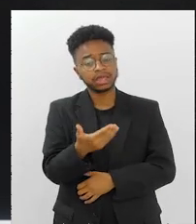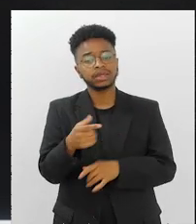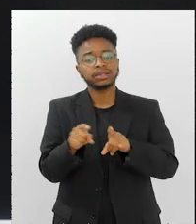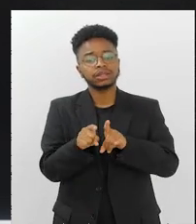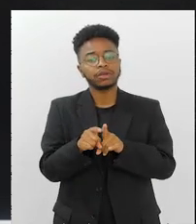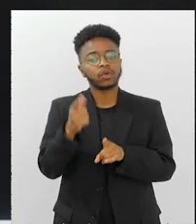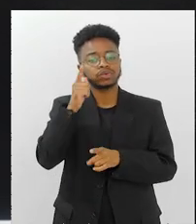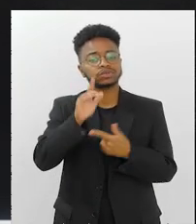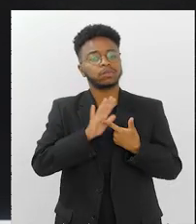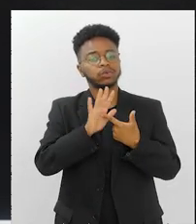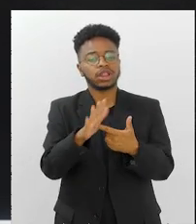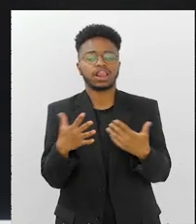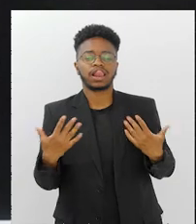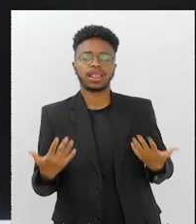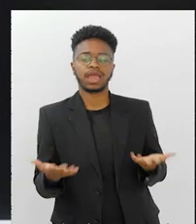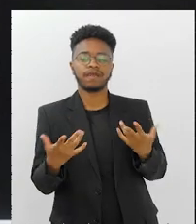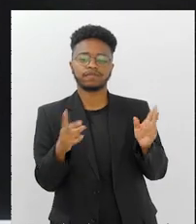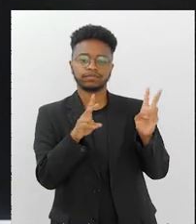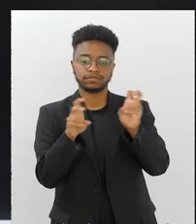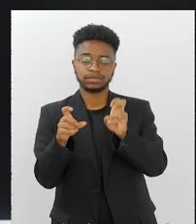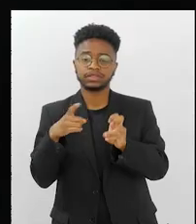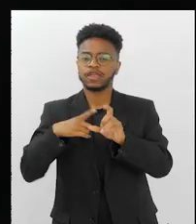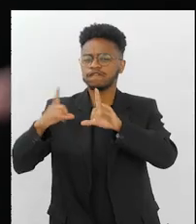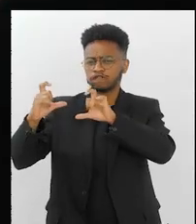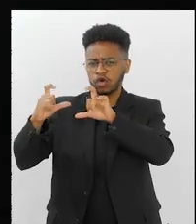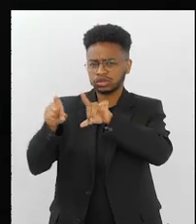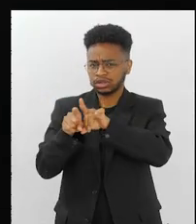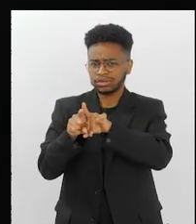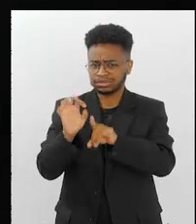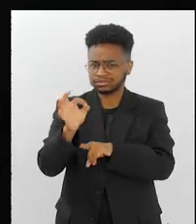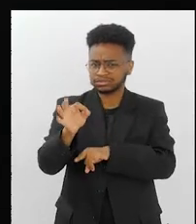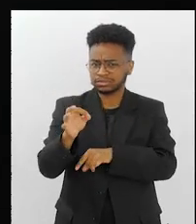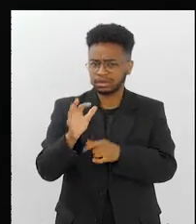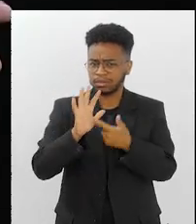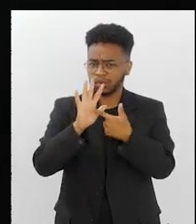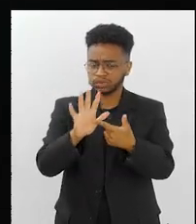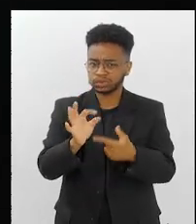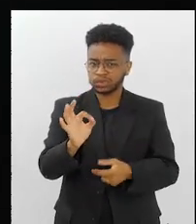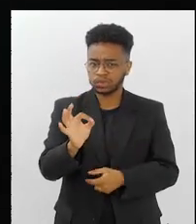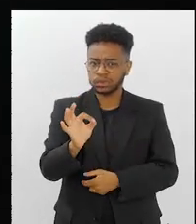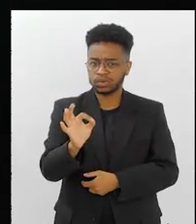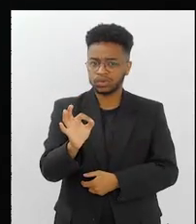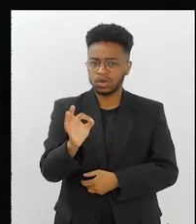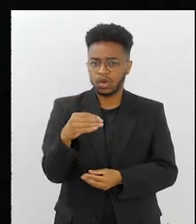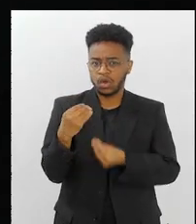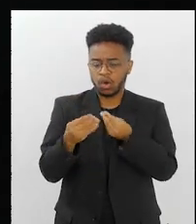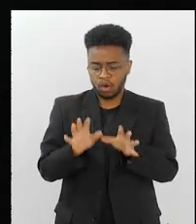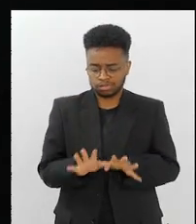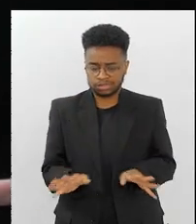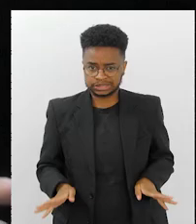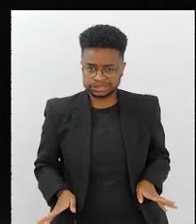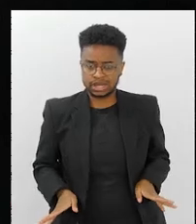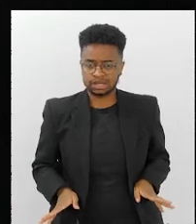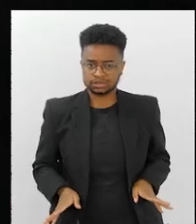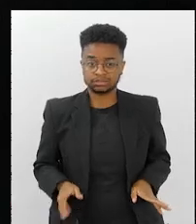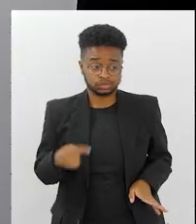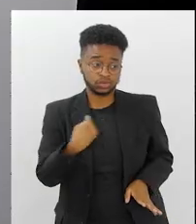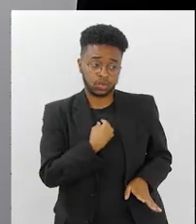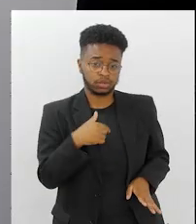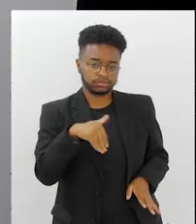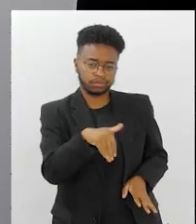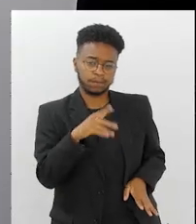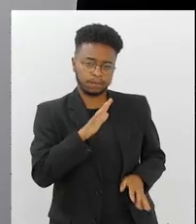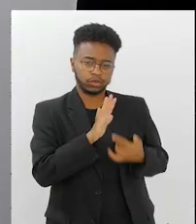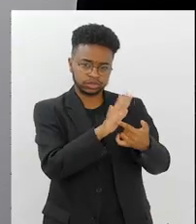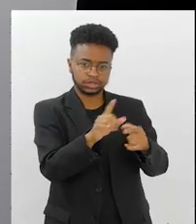gente conseguiu passar essa leveza você postou foto esses dias inclusive mais ou menos tem um depou uma foto da da e nós vamos mostrar